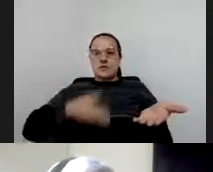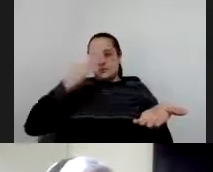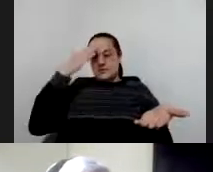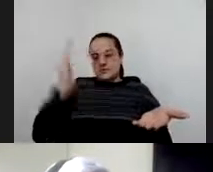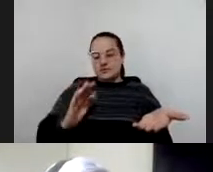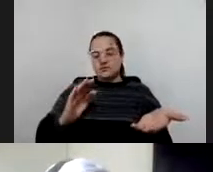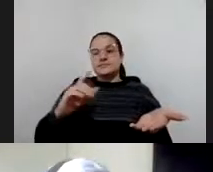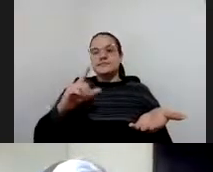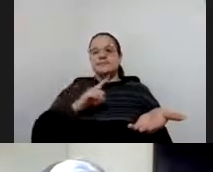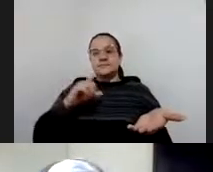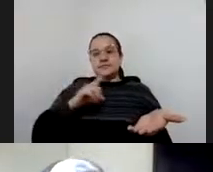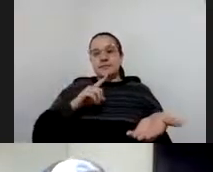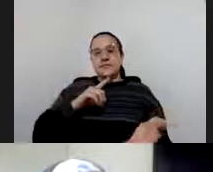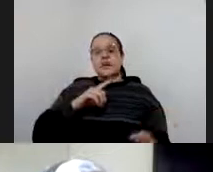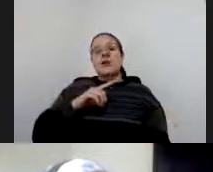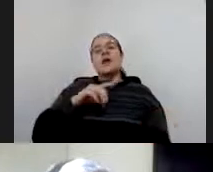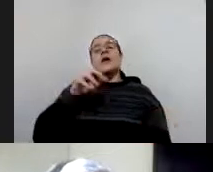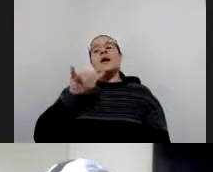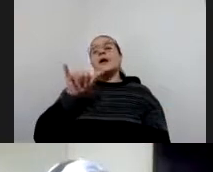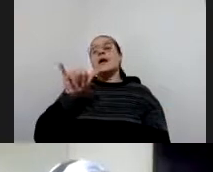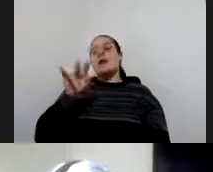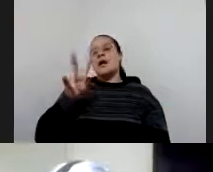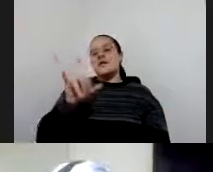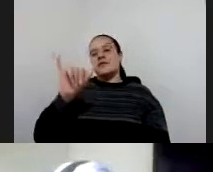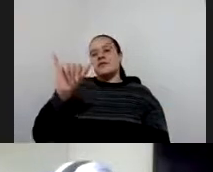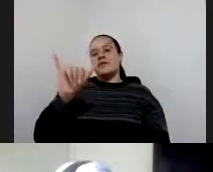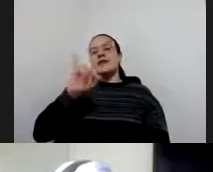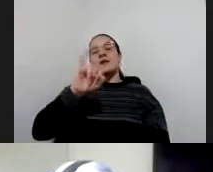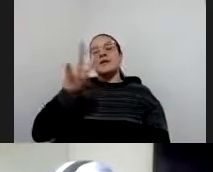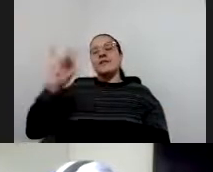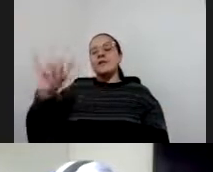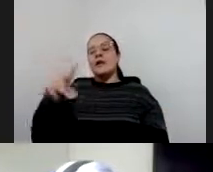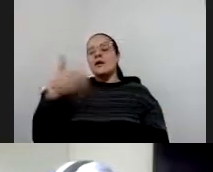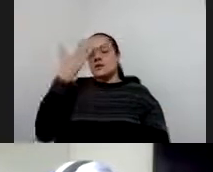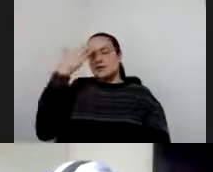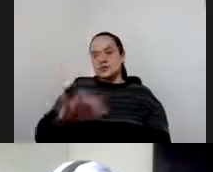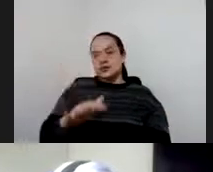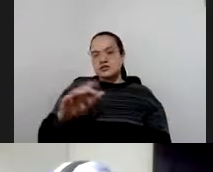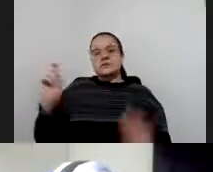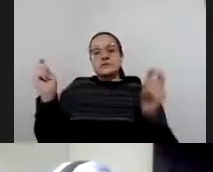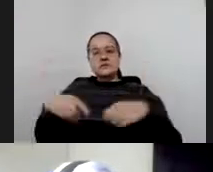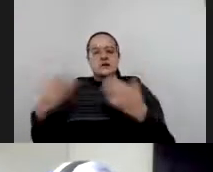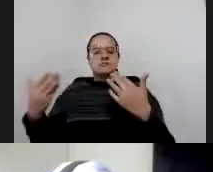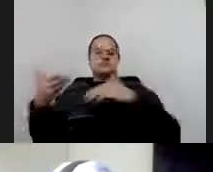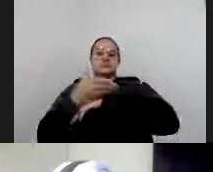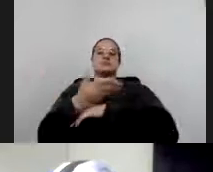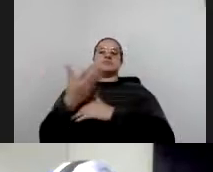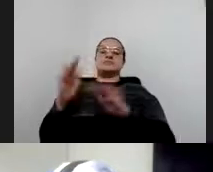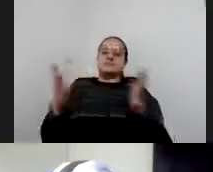Ivy Abad como vice-presidente, a gente consegue colocar a cidade de Curitiba na rota da inclusão, isso é muito